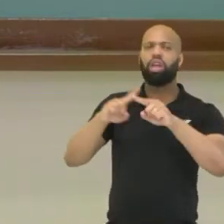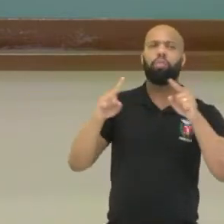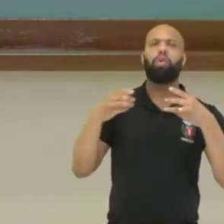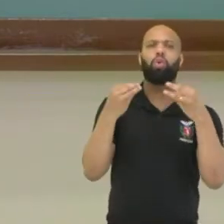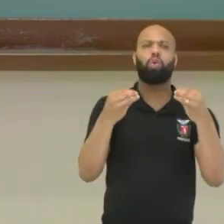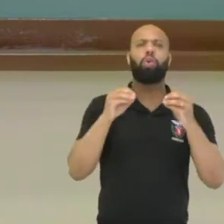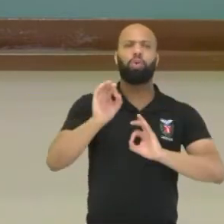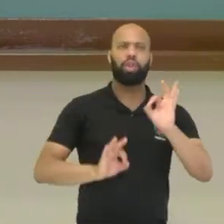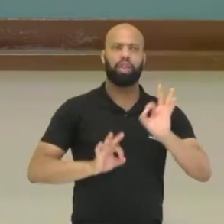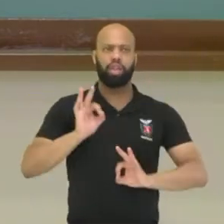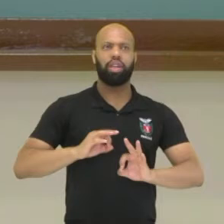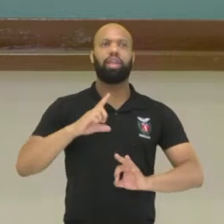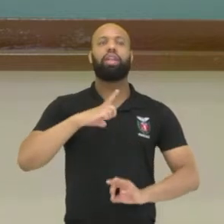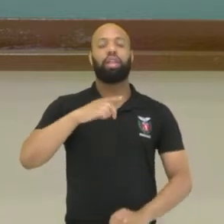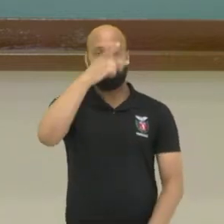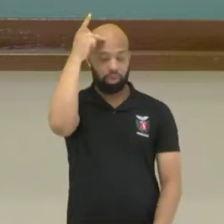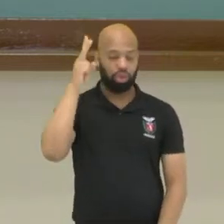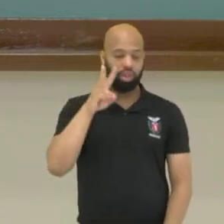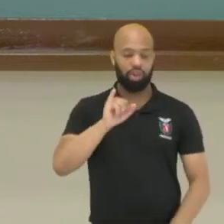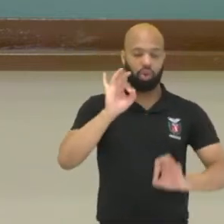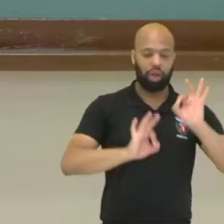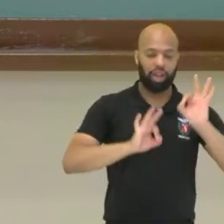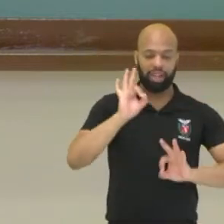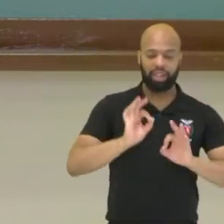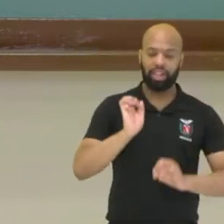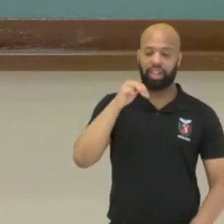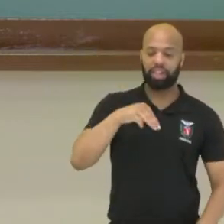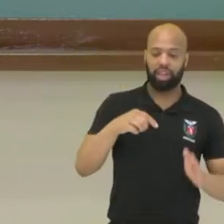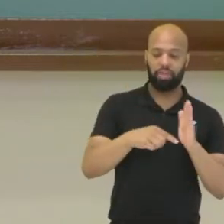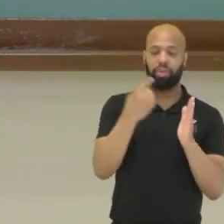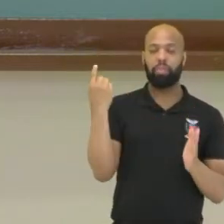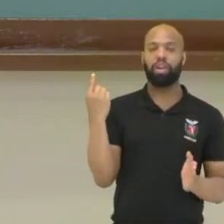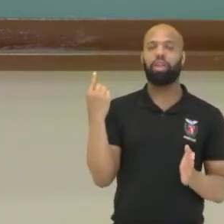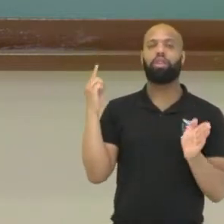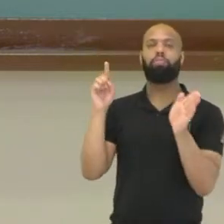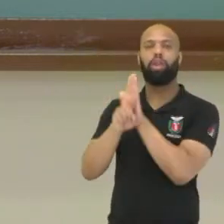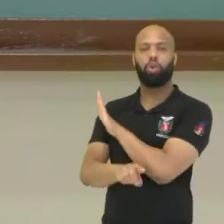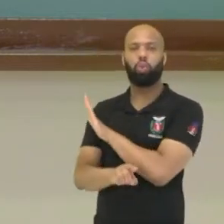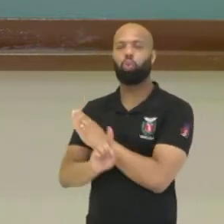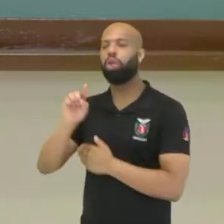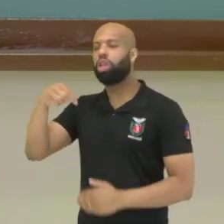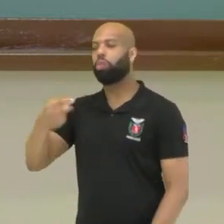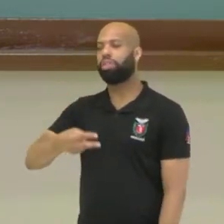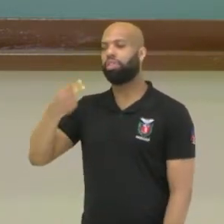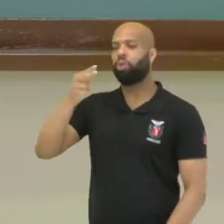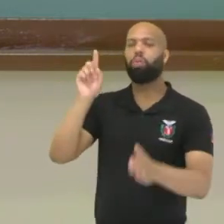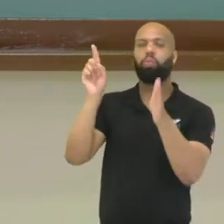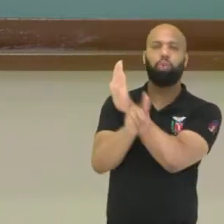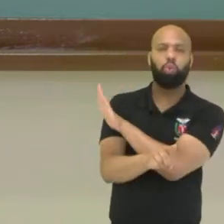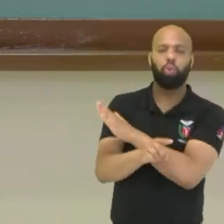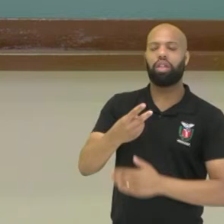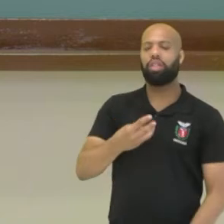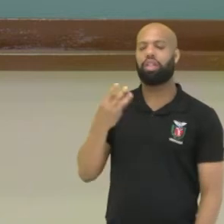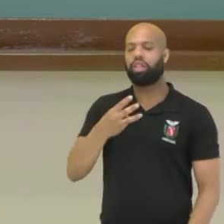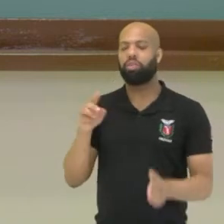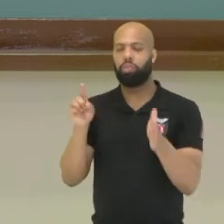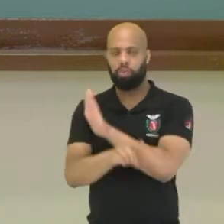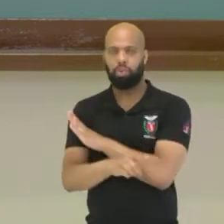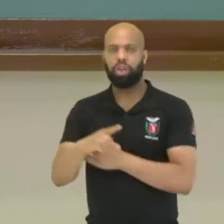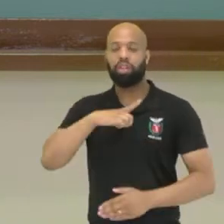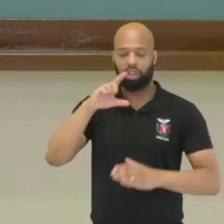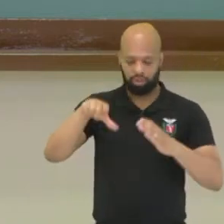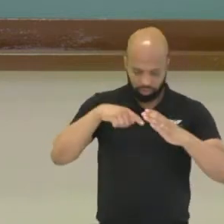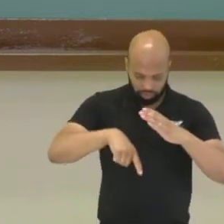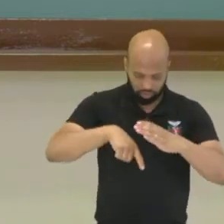é que organiza? Aí eles organizam quem pergunta o quê primeiro. Às vezes eles fazem até um sorteio. Primeiro vai falar